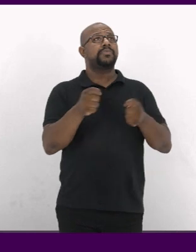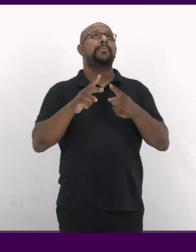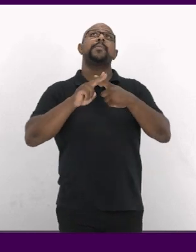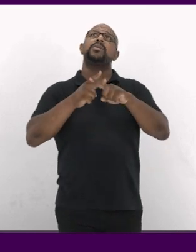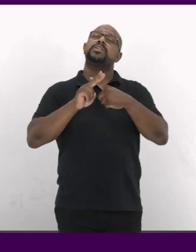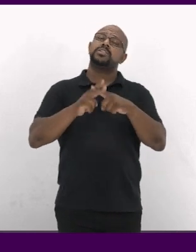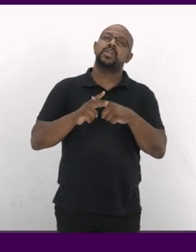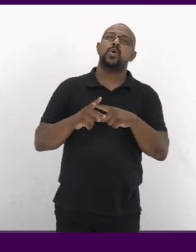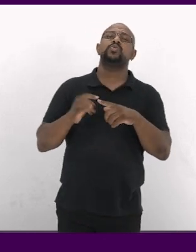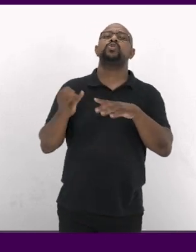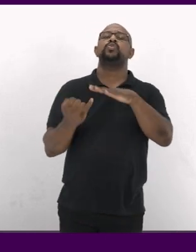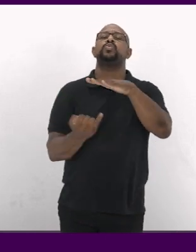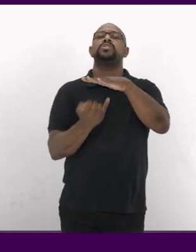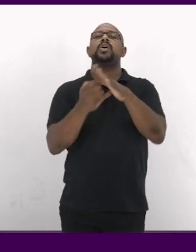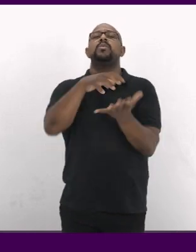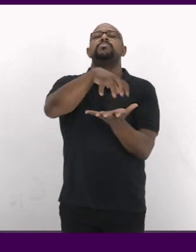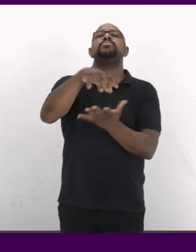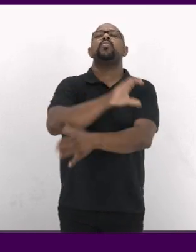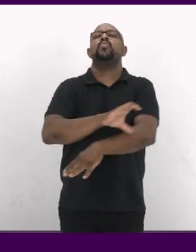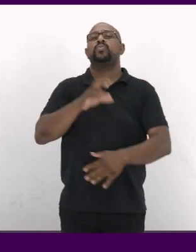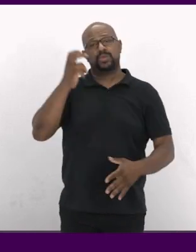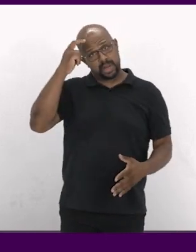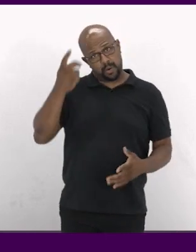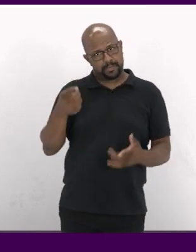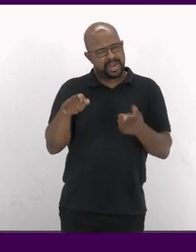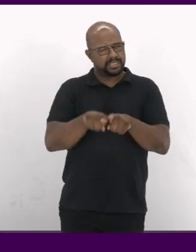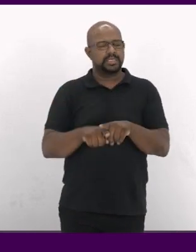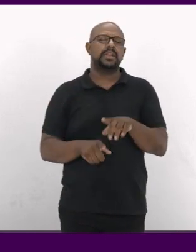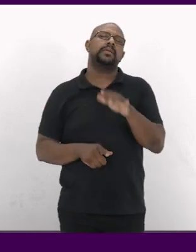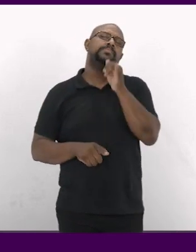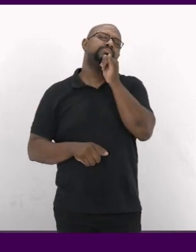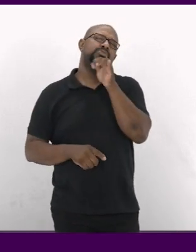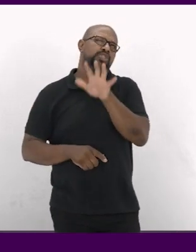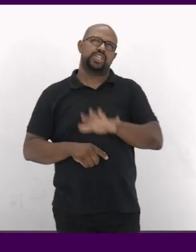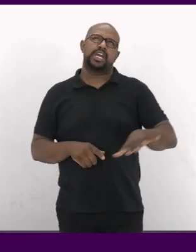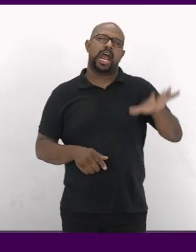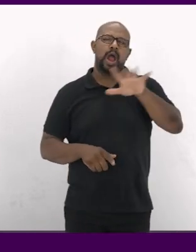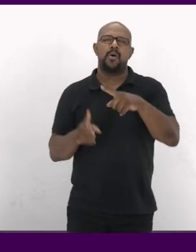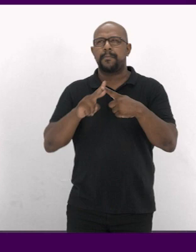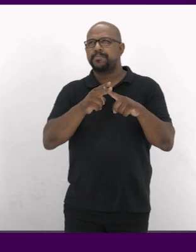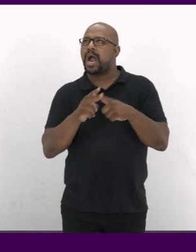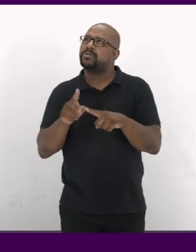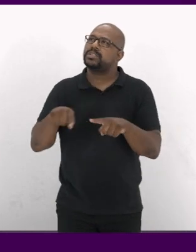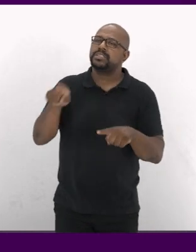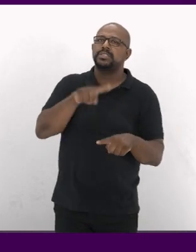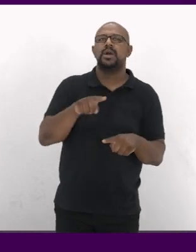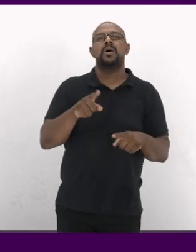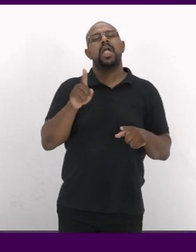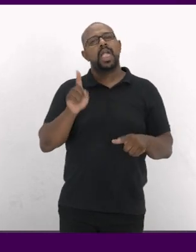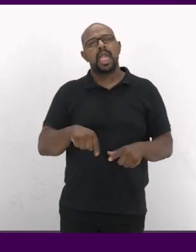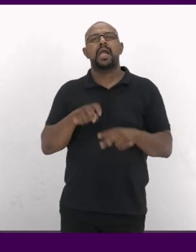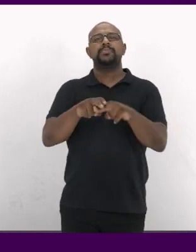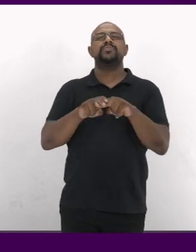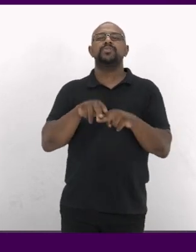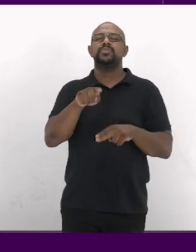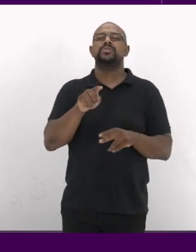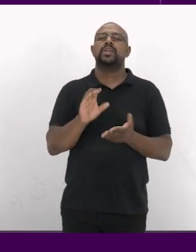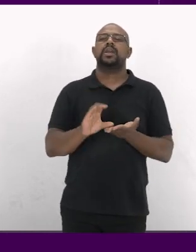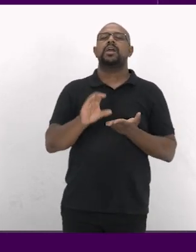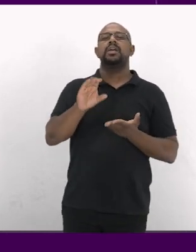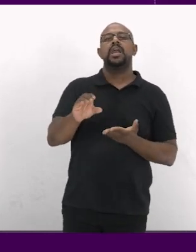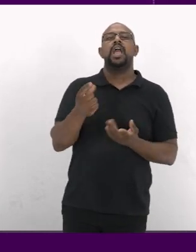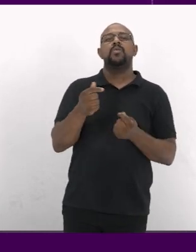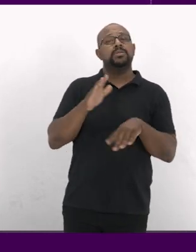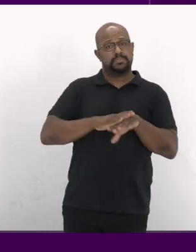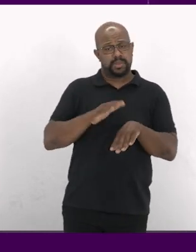a manutenção de instituições culturais parceiras. Em geral, a manutenção desses equipamentos culturais ocorre por meio de aporte